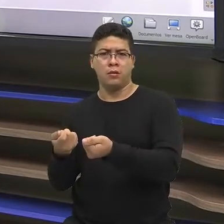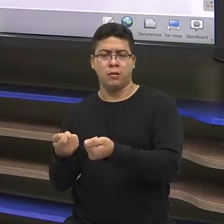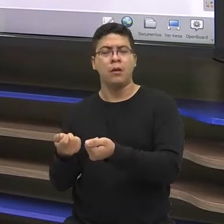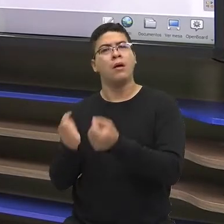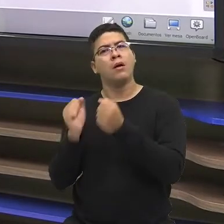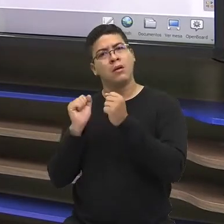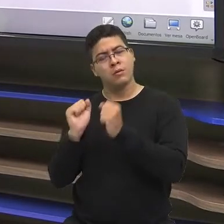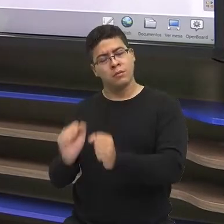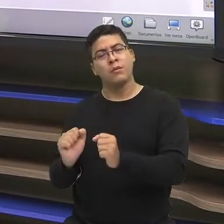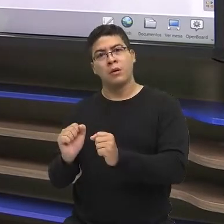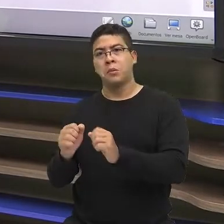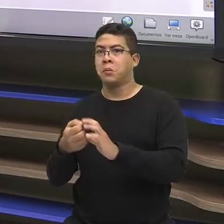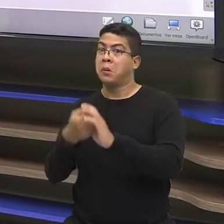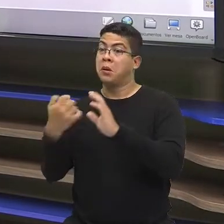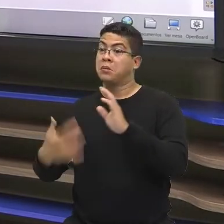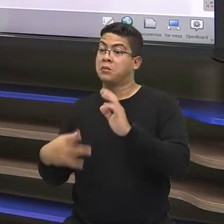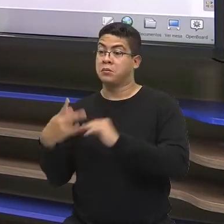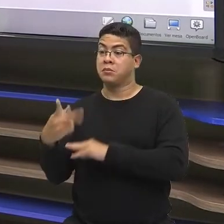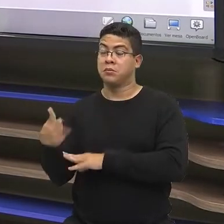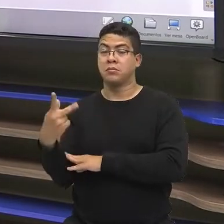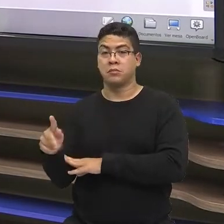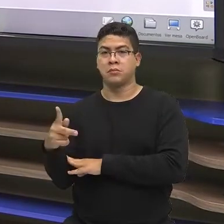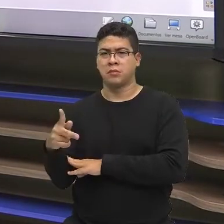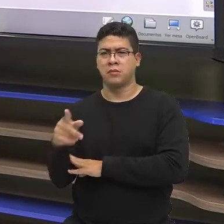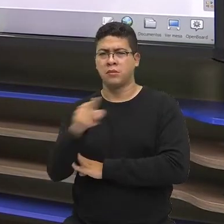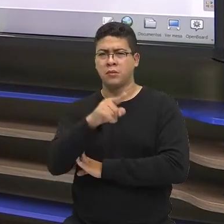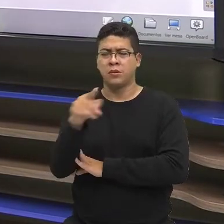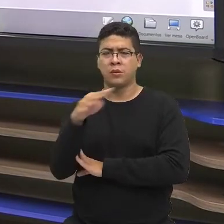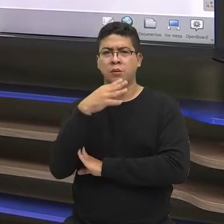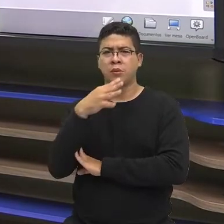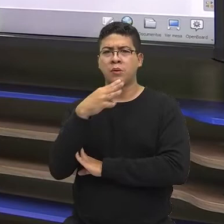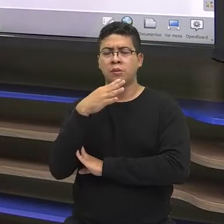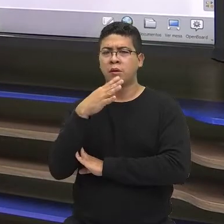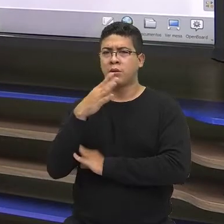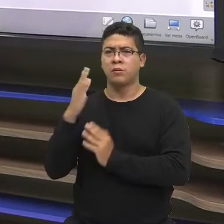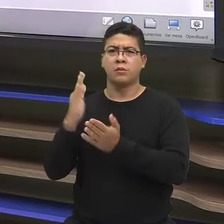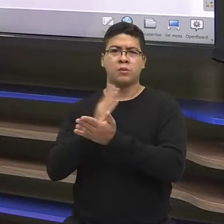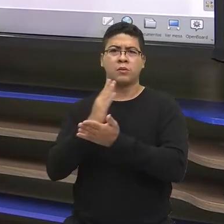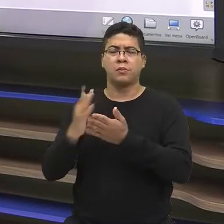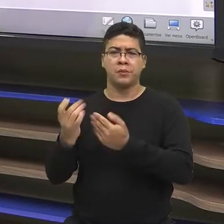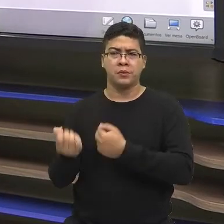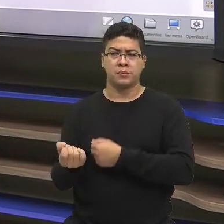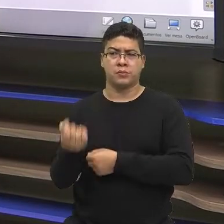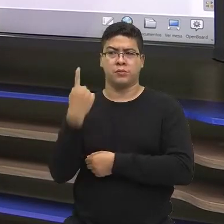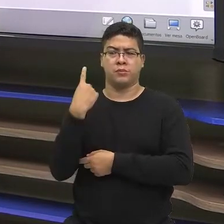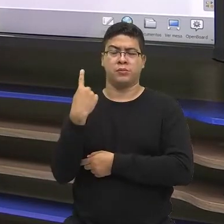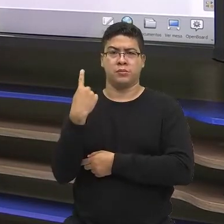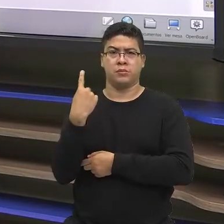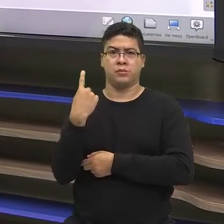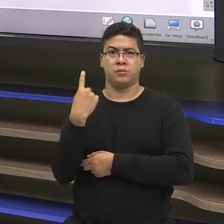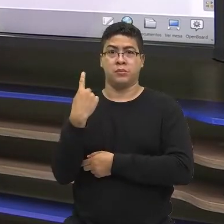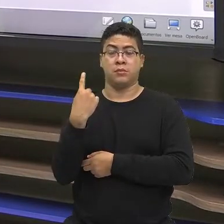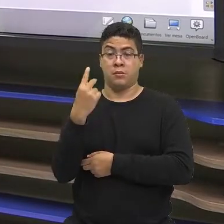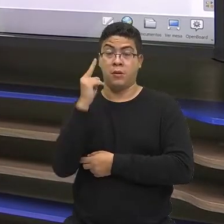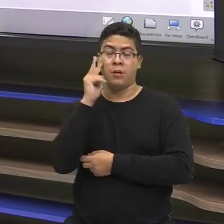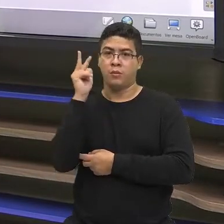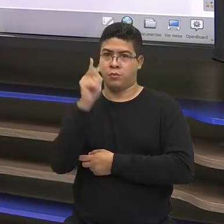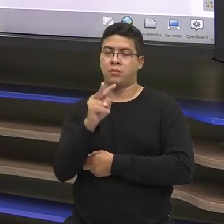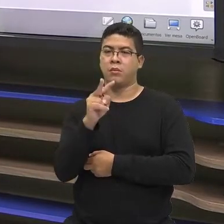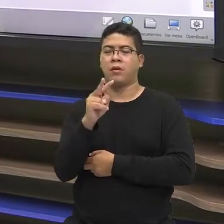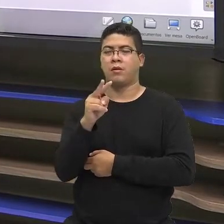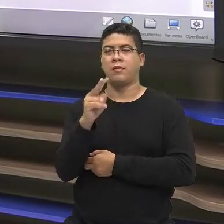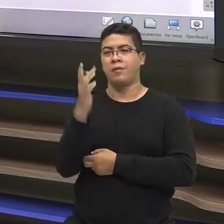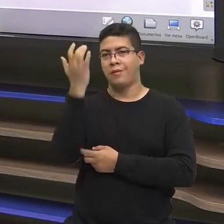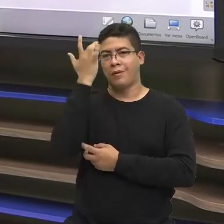uma característica de alguém. Você conheceu alguém estranho? Estranho, no caso, para a sua visão, né? Você acha a